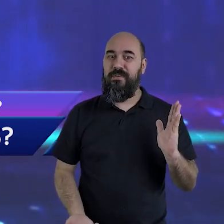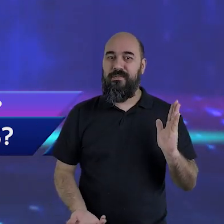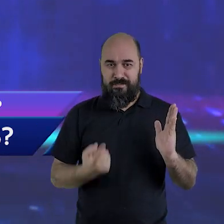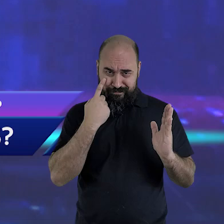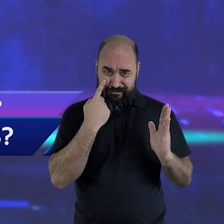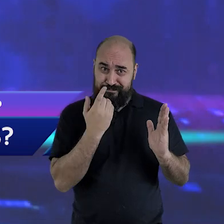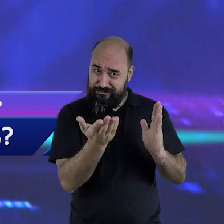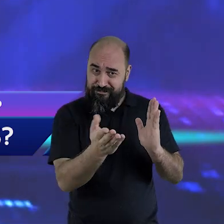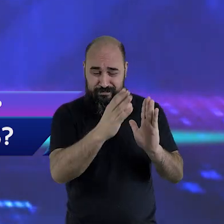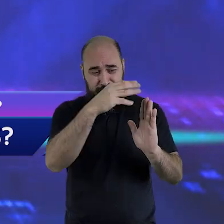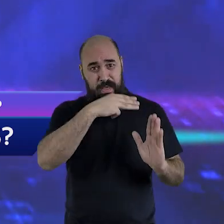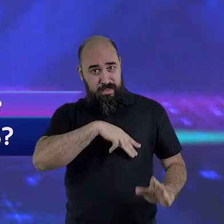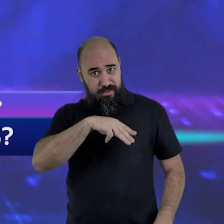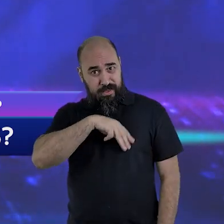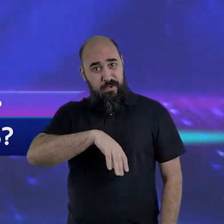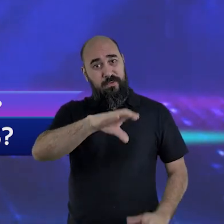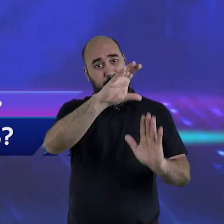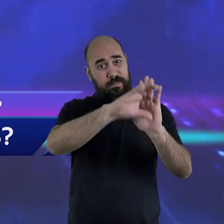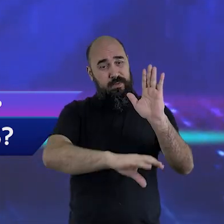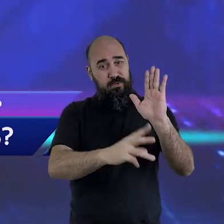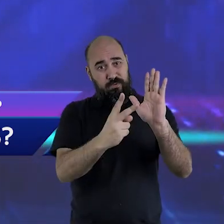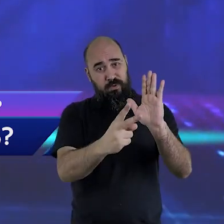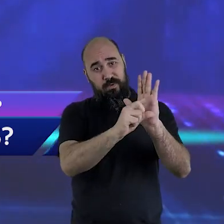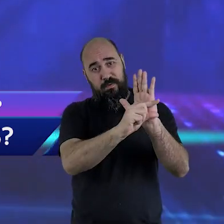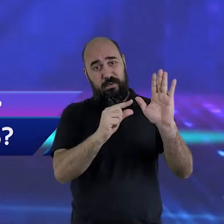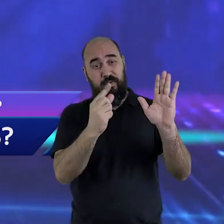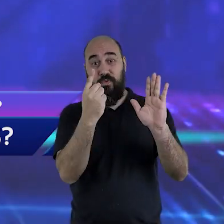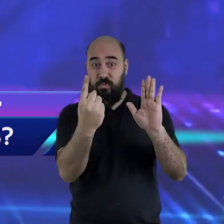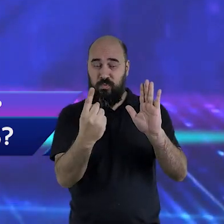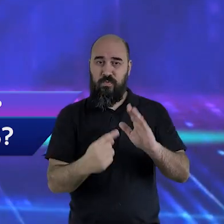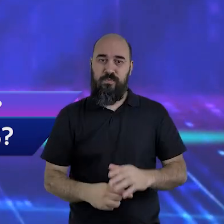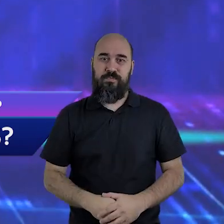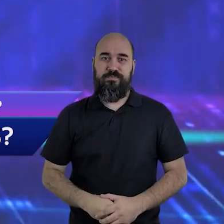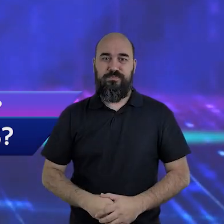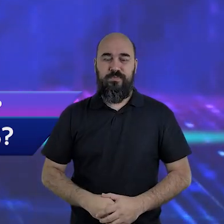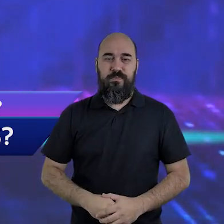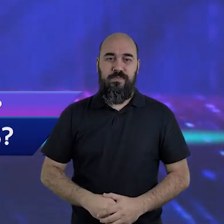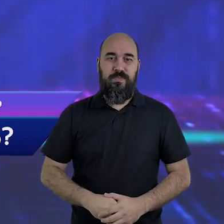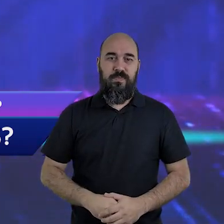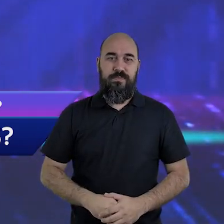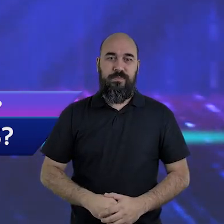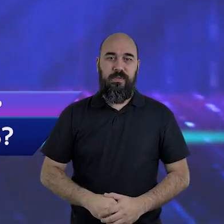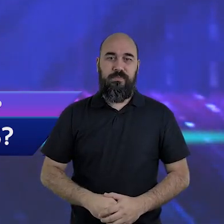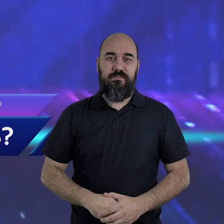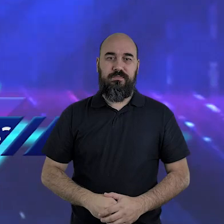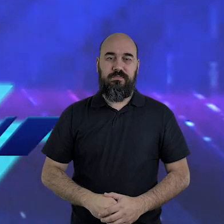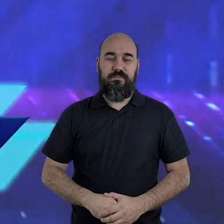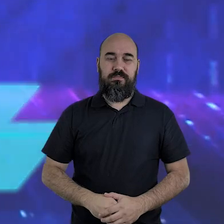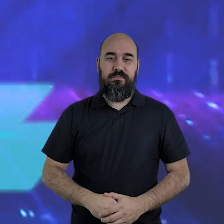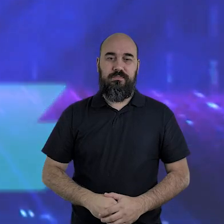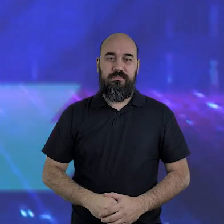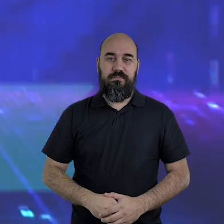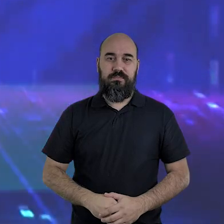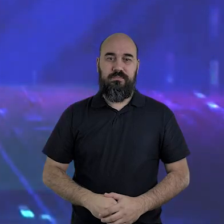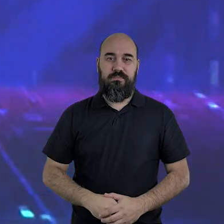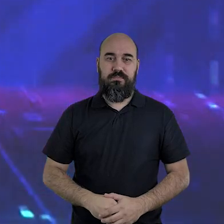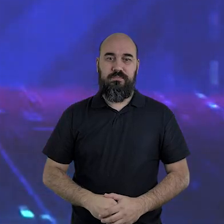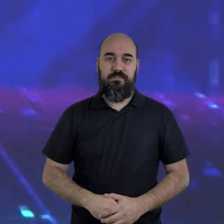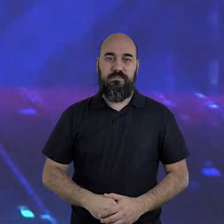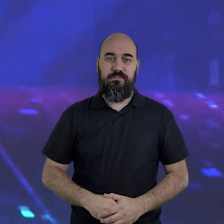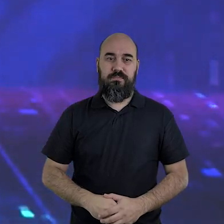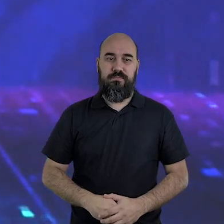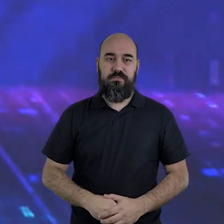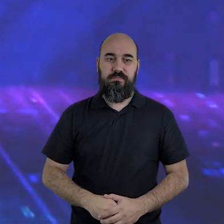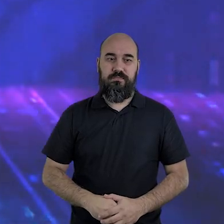Mateus 2:1. Algumas páginas mais aqui para frente, você verá o cumprimento da profecia. Mateus 2:1. Estou